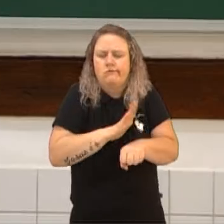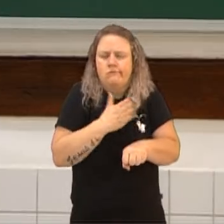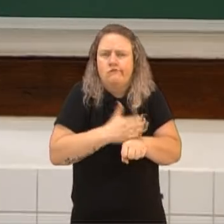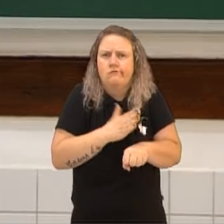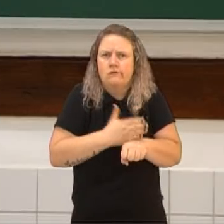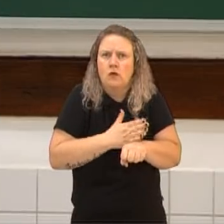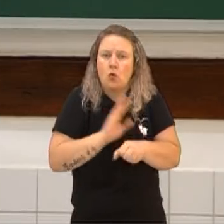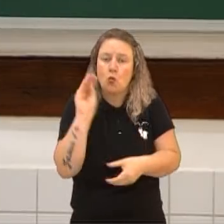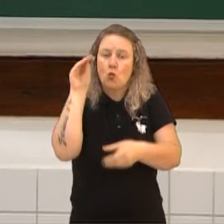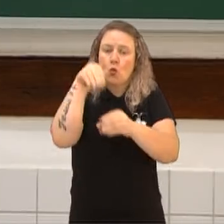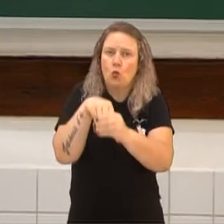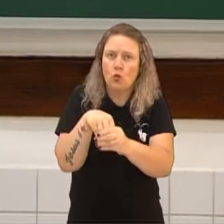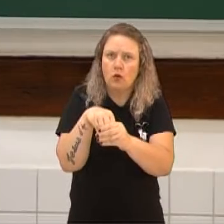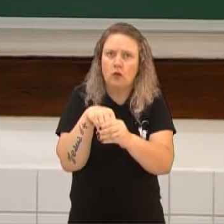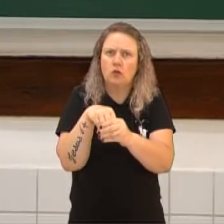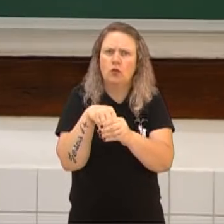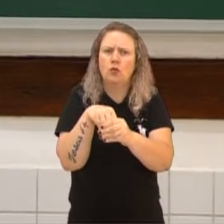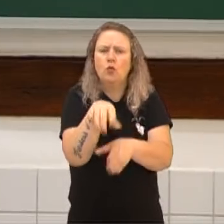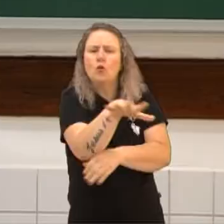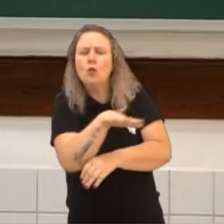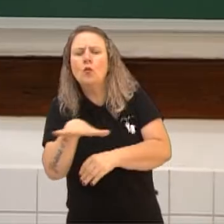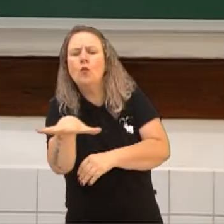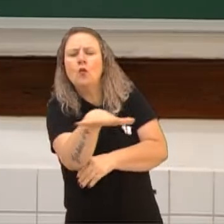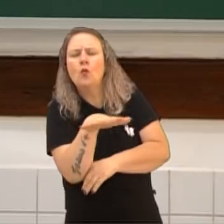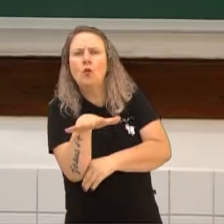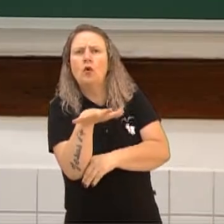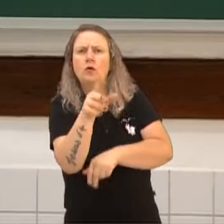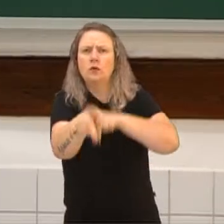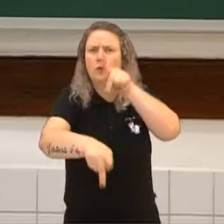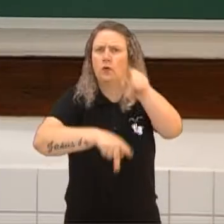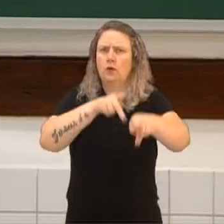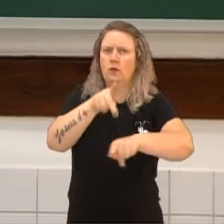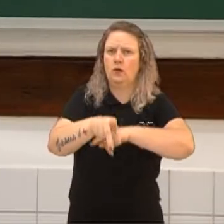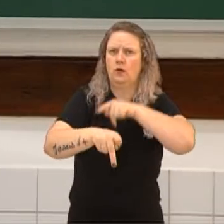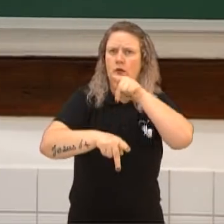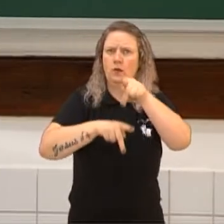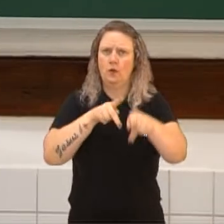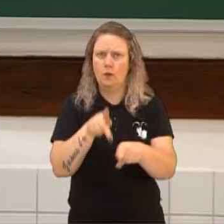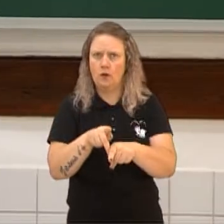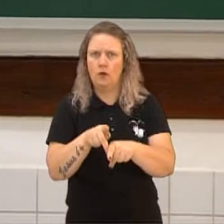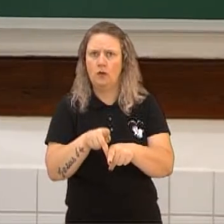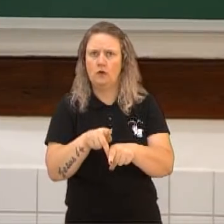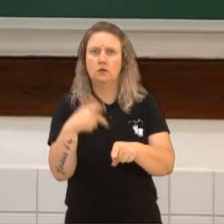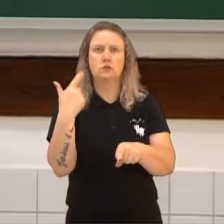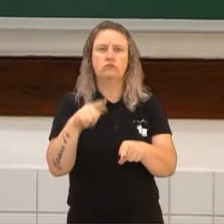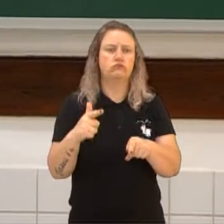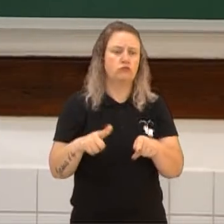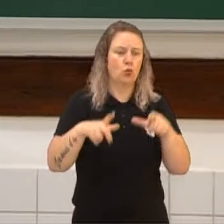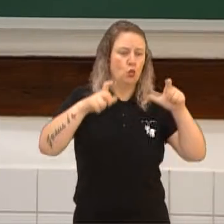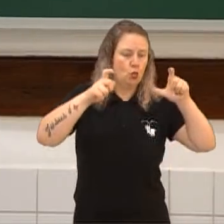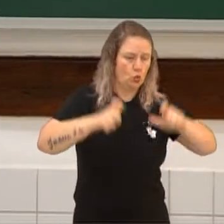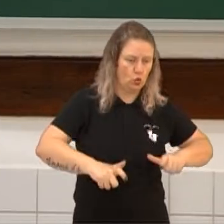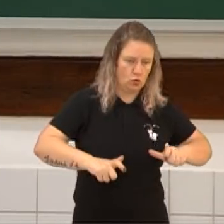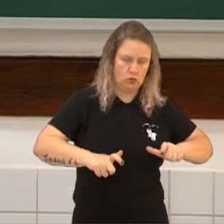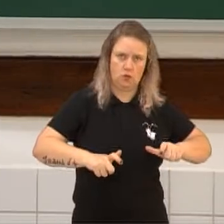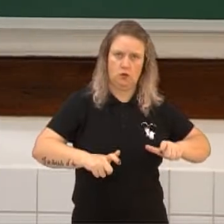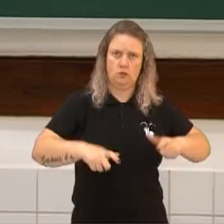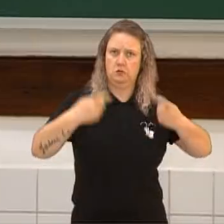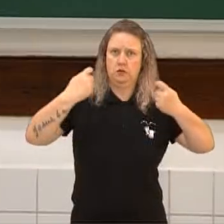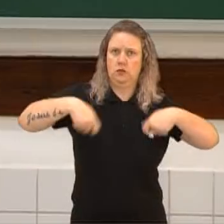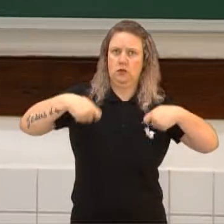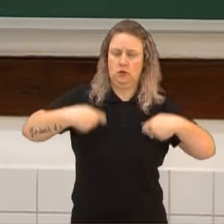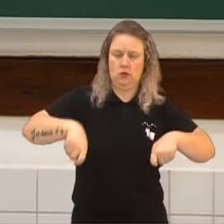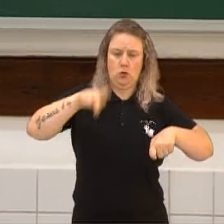seja, que é divulgada pelo povo, sem uma institucionalização, sem que seja necessário ter